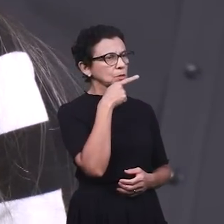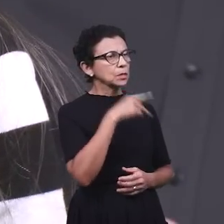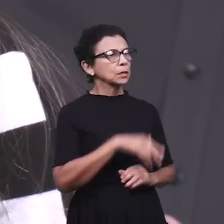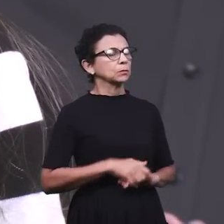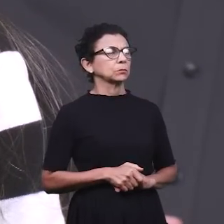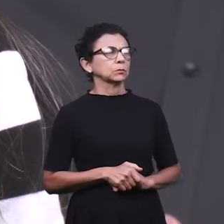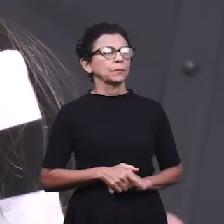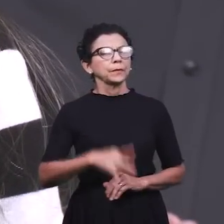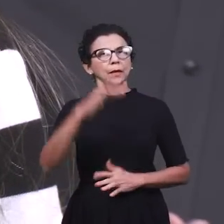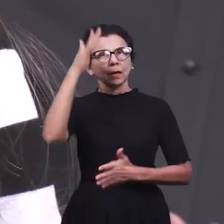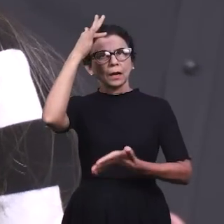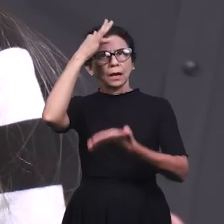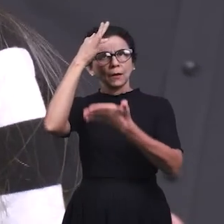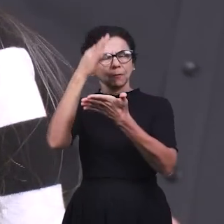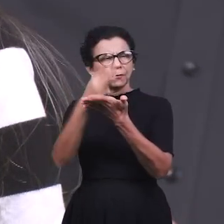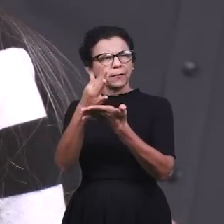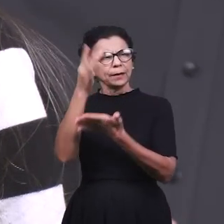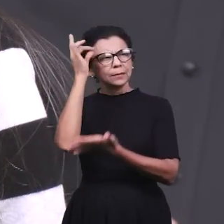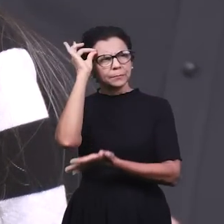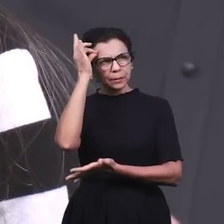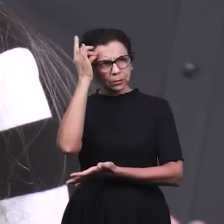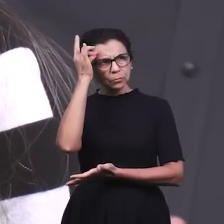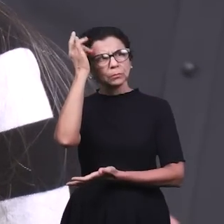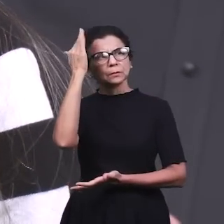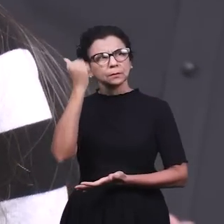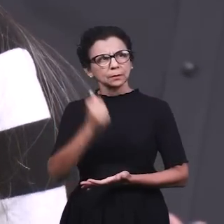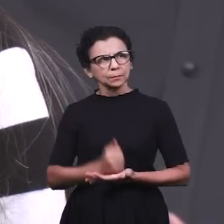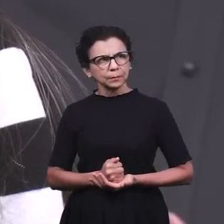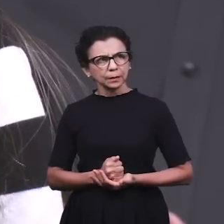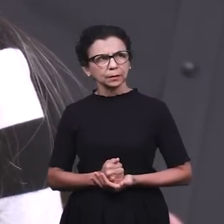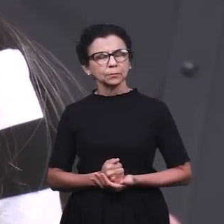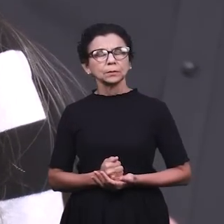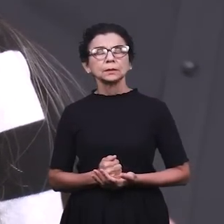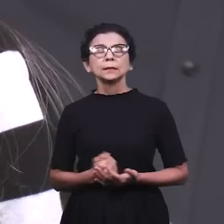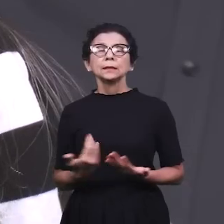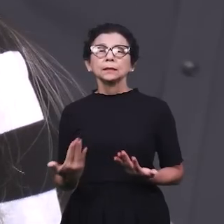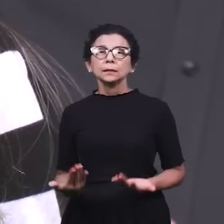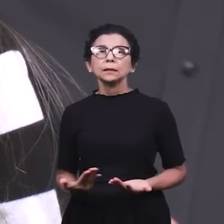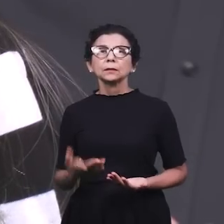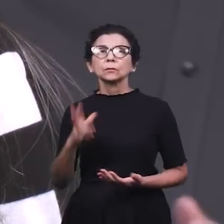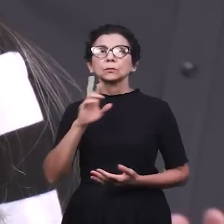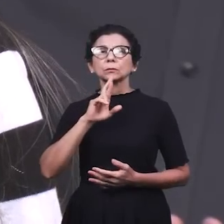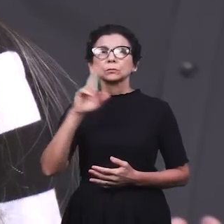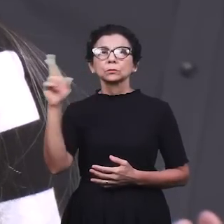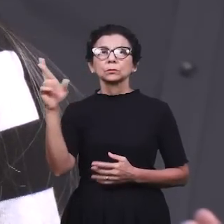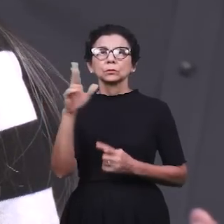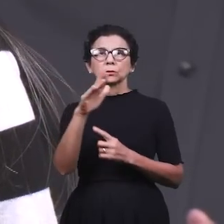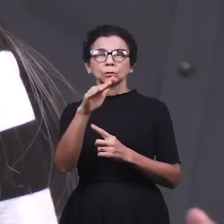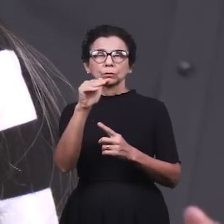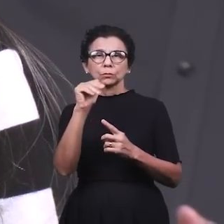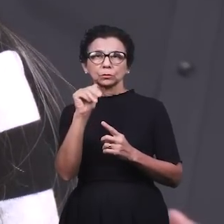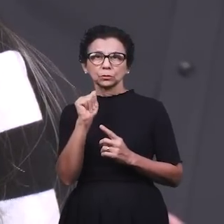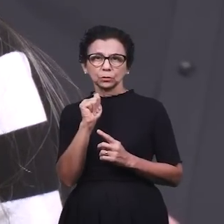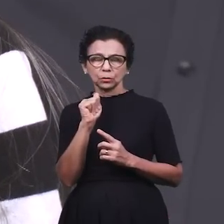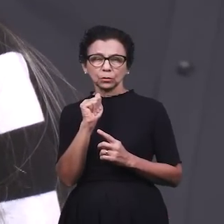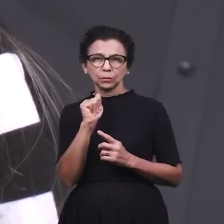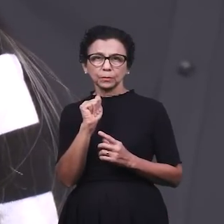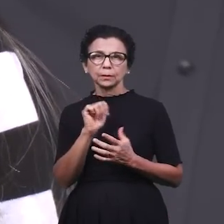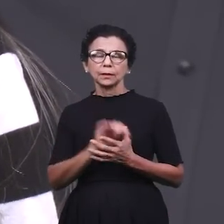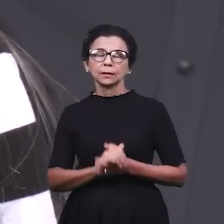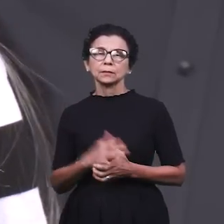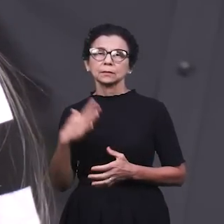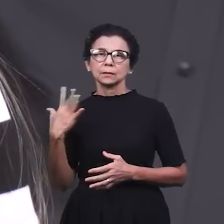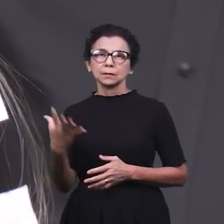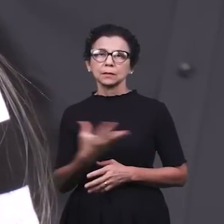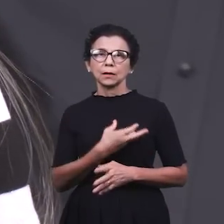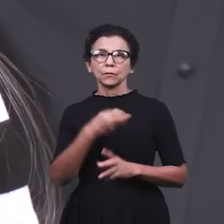a fé, ela é um dom espiritual. E nós sabemos também que quando o Senhor nos chama, né, nós somos salvos por meio da